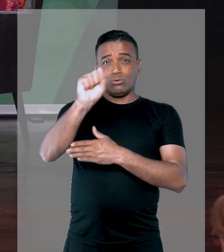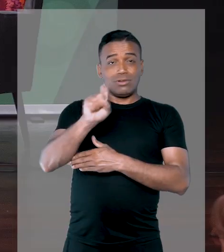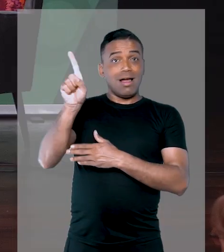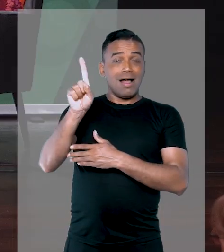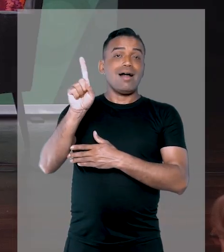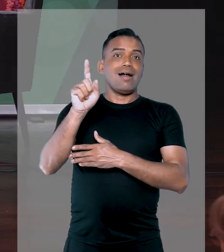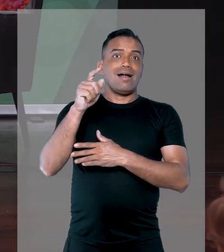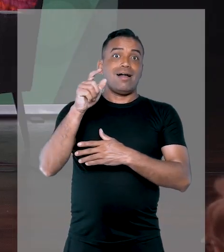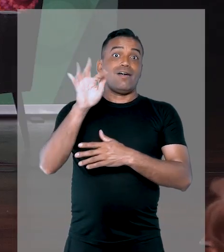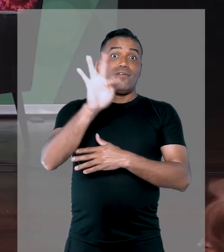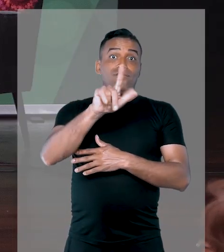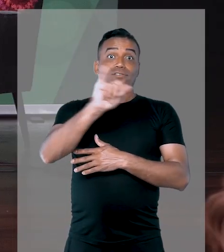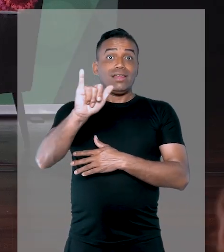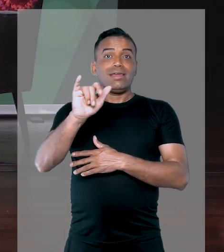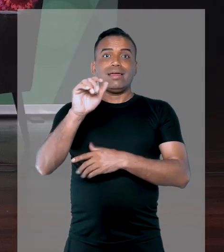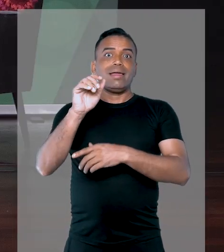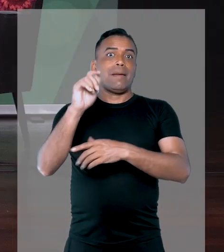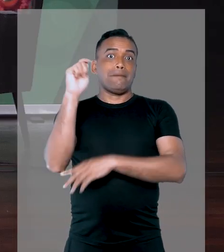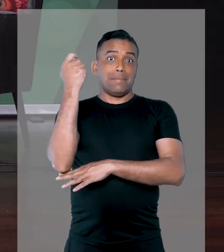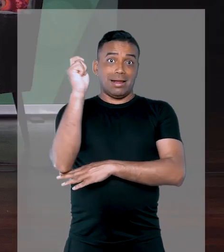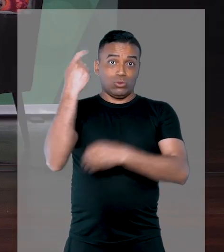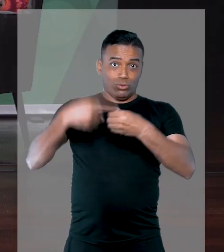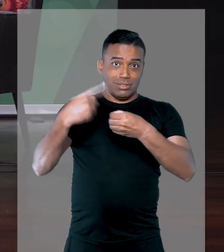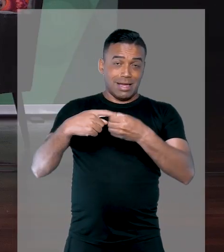ele não... Porque ele escreveu a biografia da